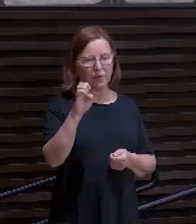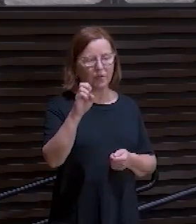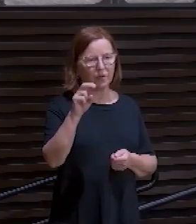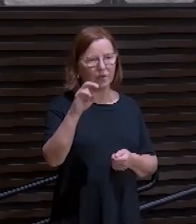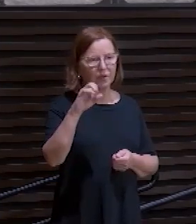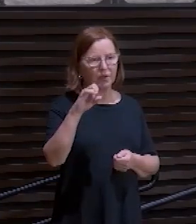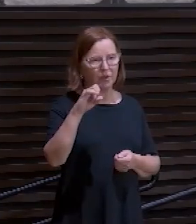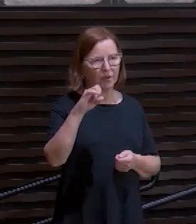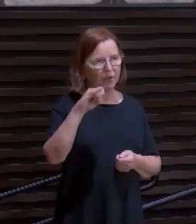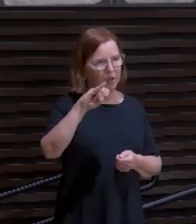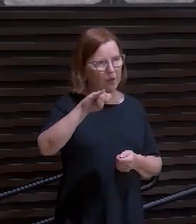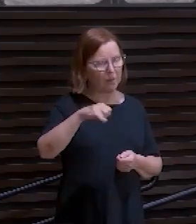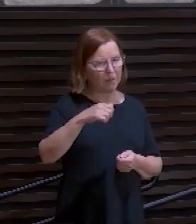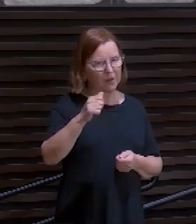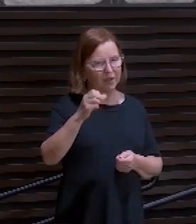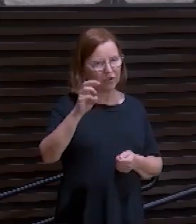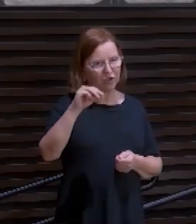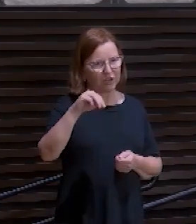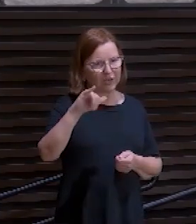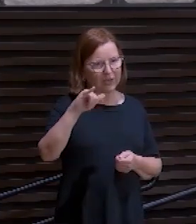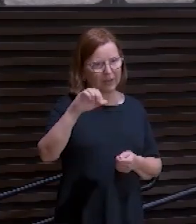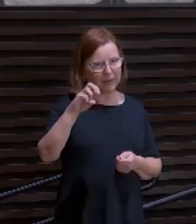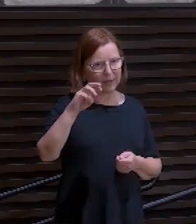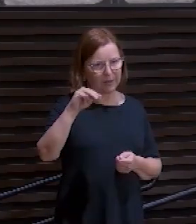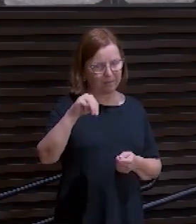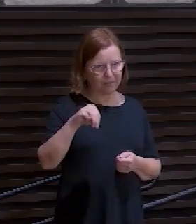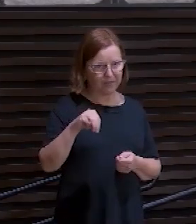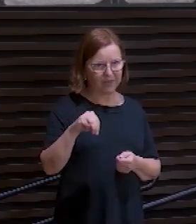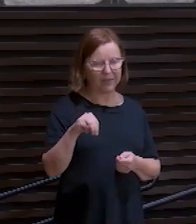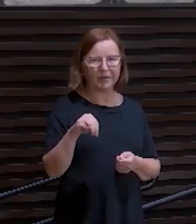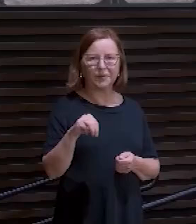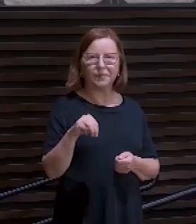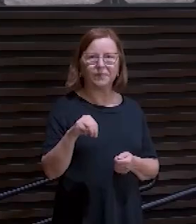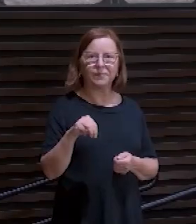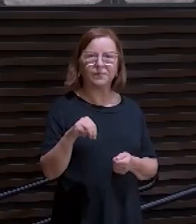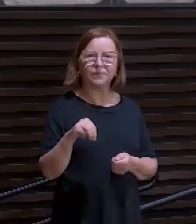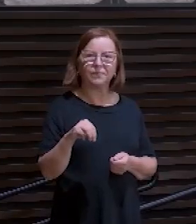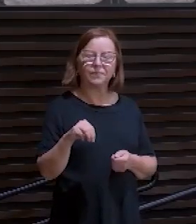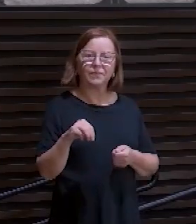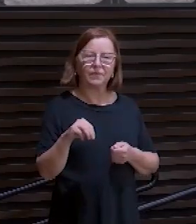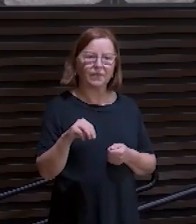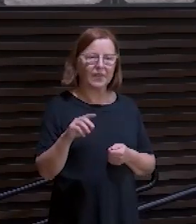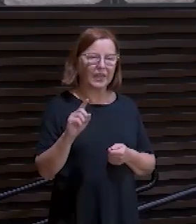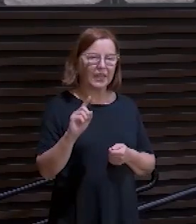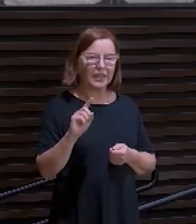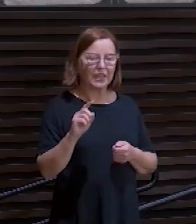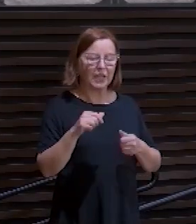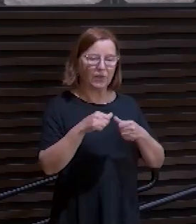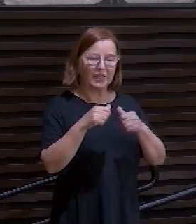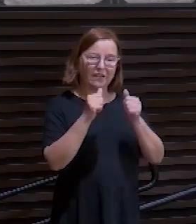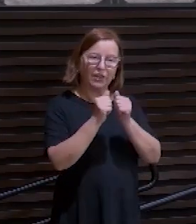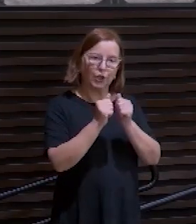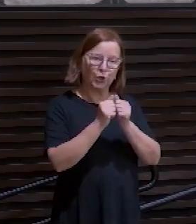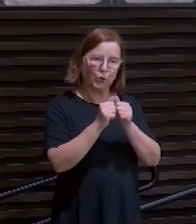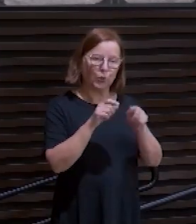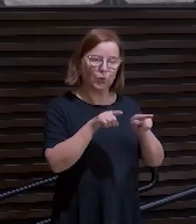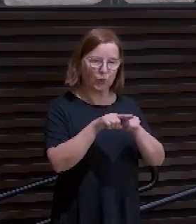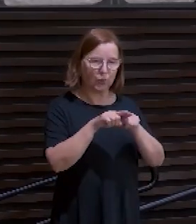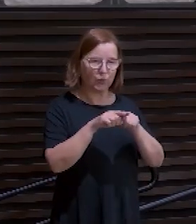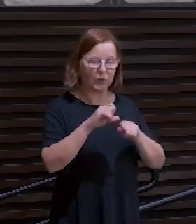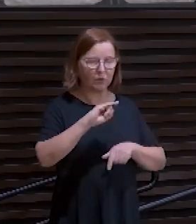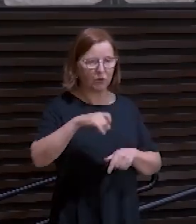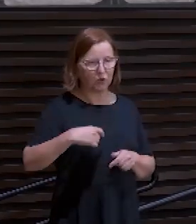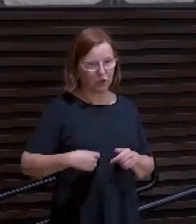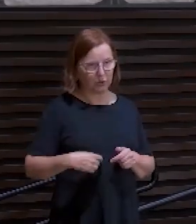Então, Benjamim, ele não se envolveu naquele caso da venda. Ele era imparcial, vamos